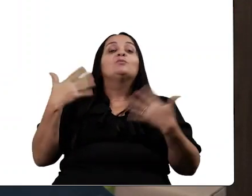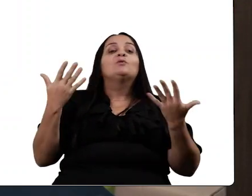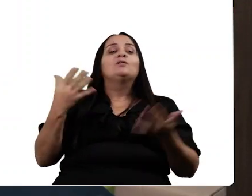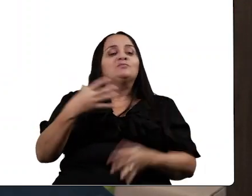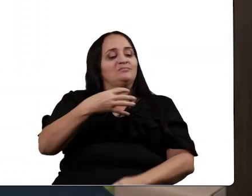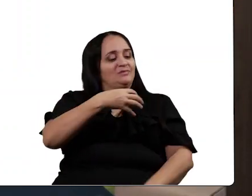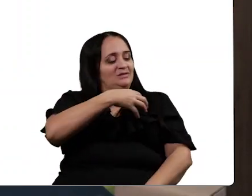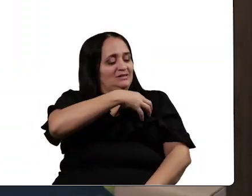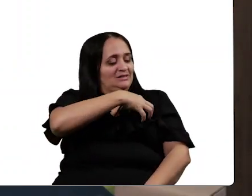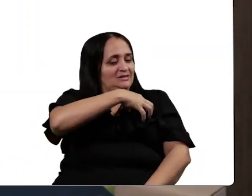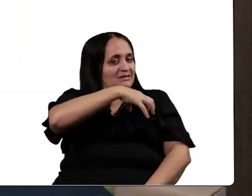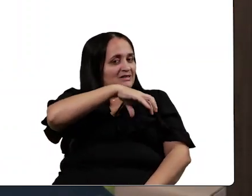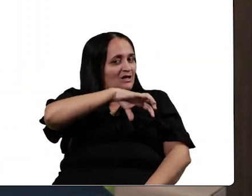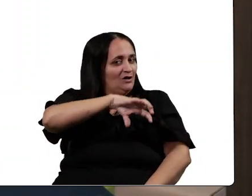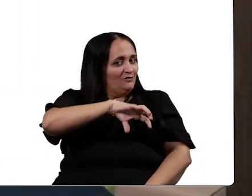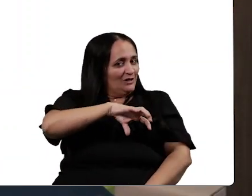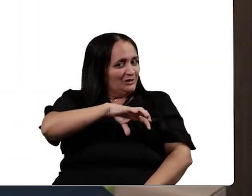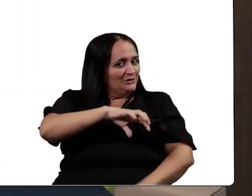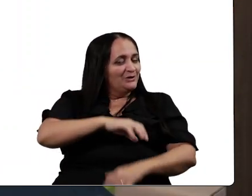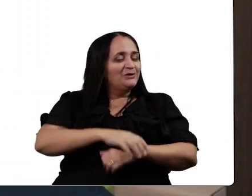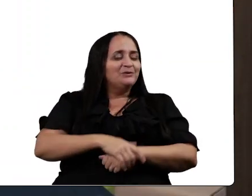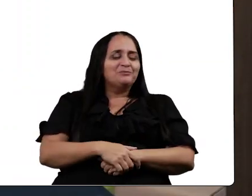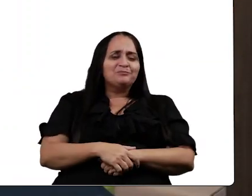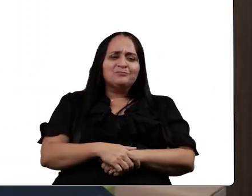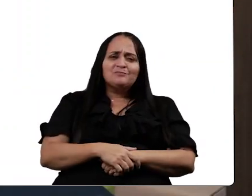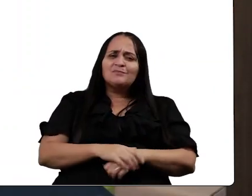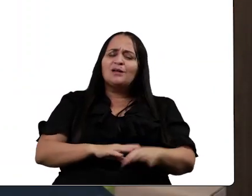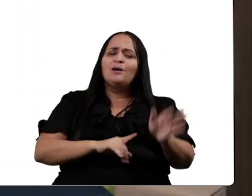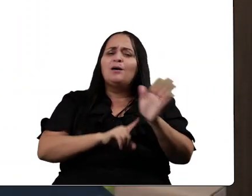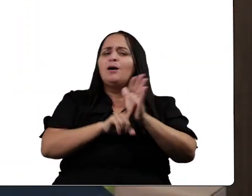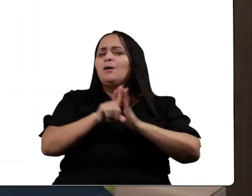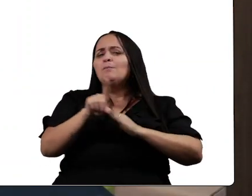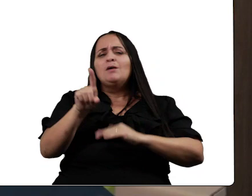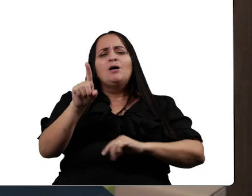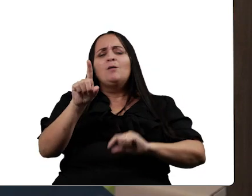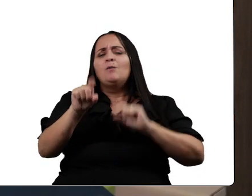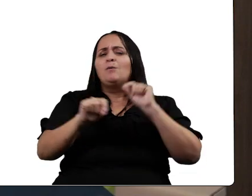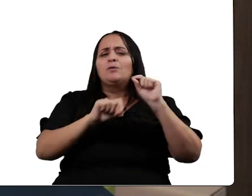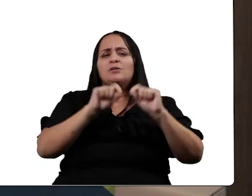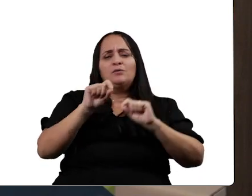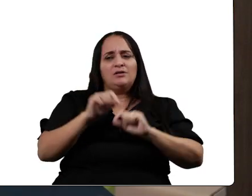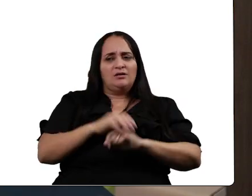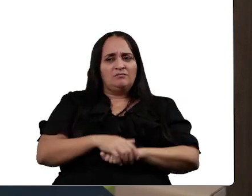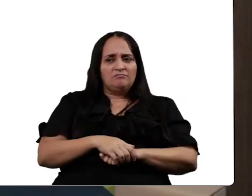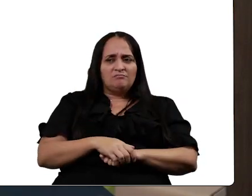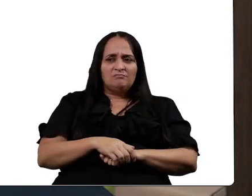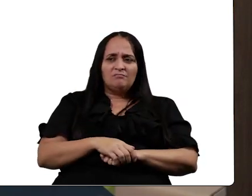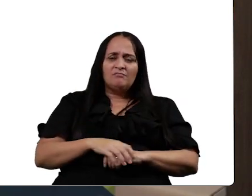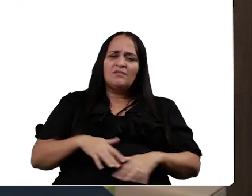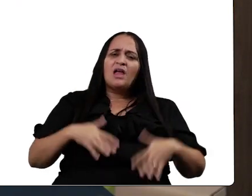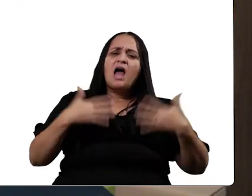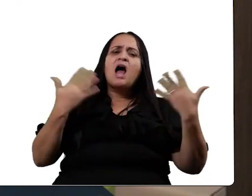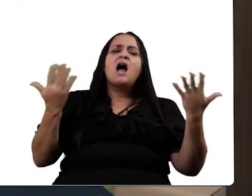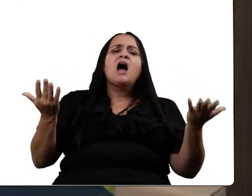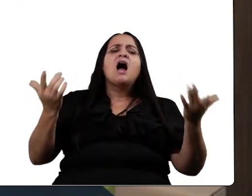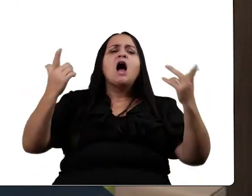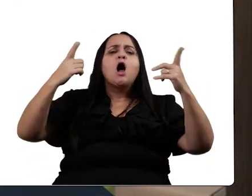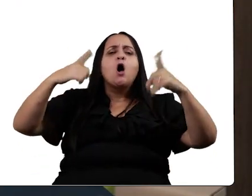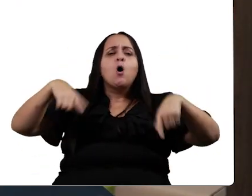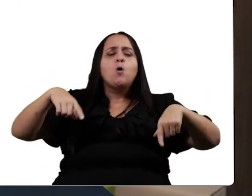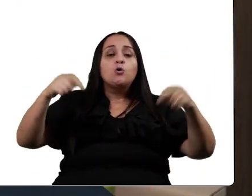Salvador, né? Então, a pergunta de hoje é: onde podemos brincar em